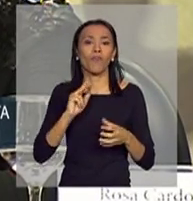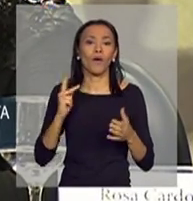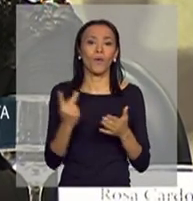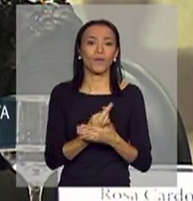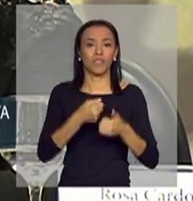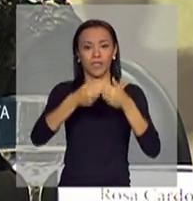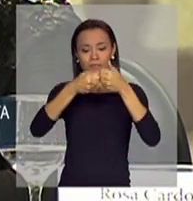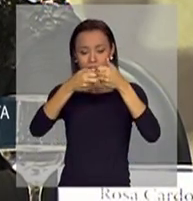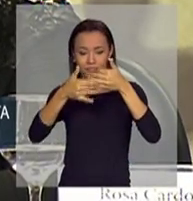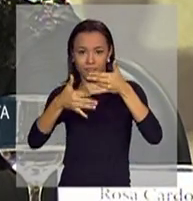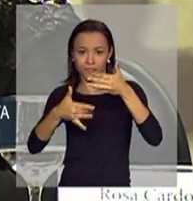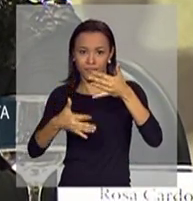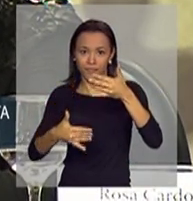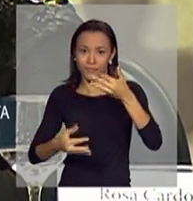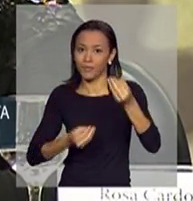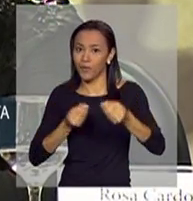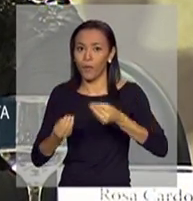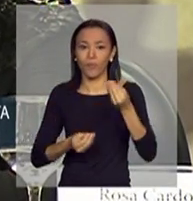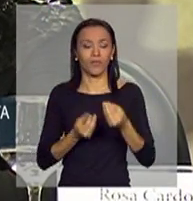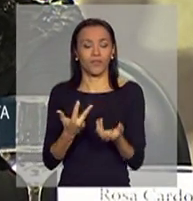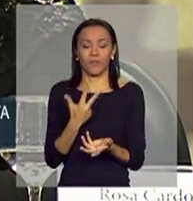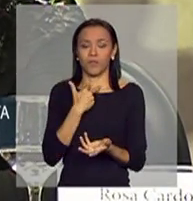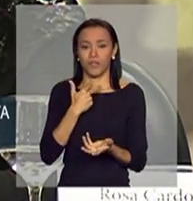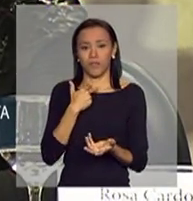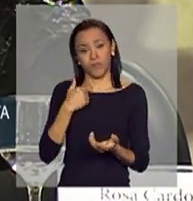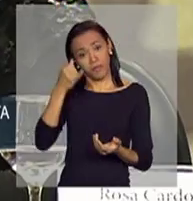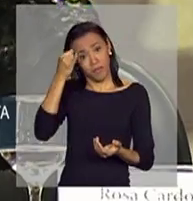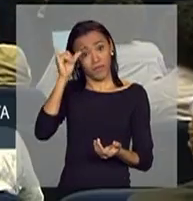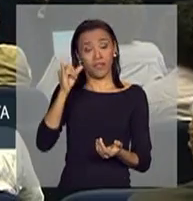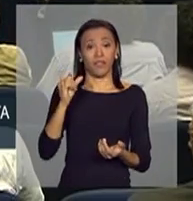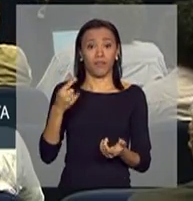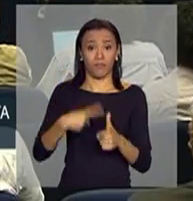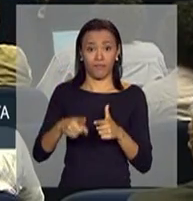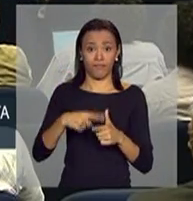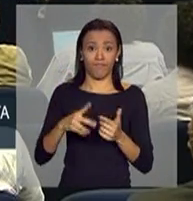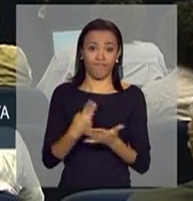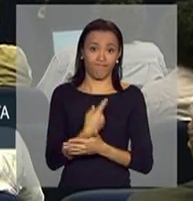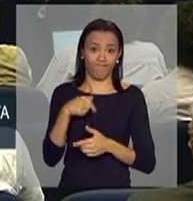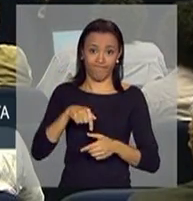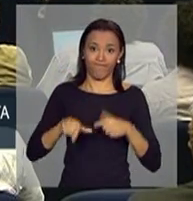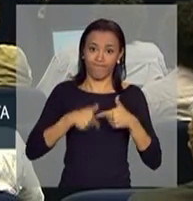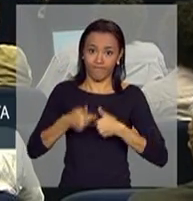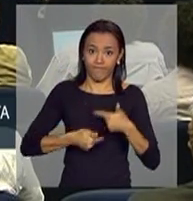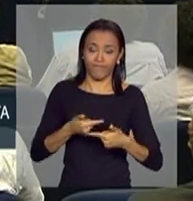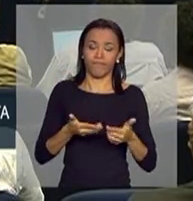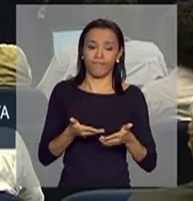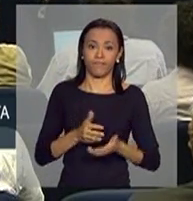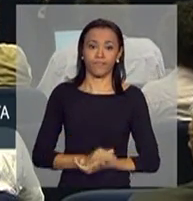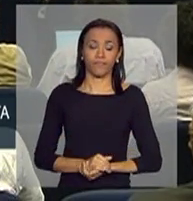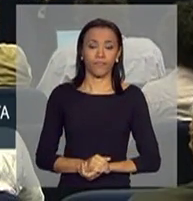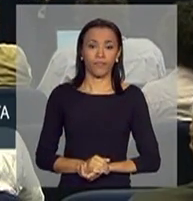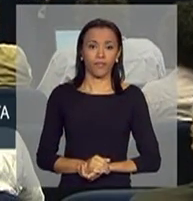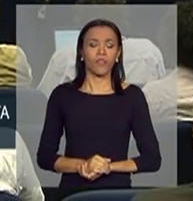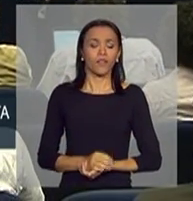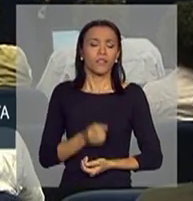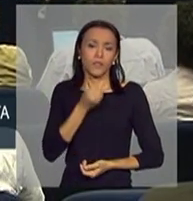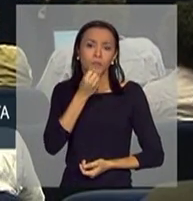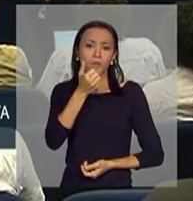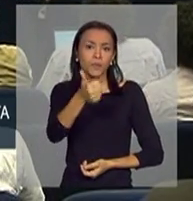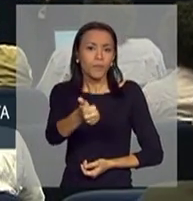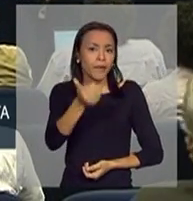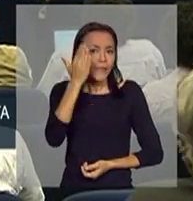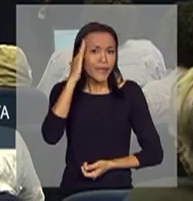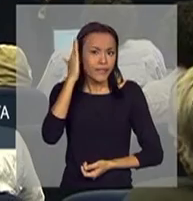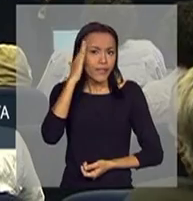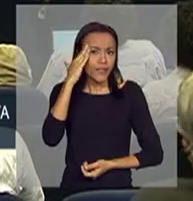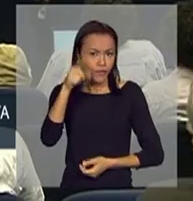das nossas antecipados desdobramentos de nossa ação. Eu me associo totalmente à posição da atual